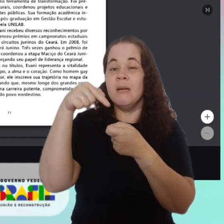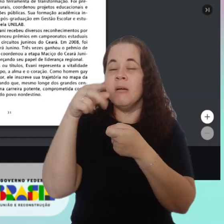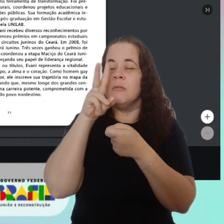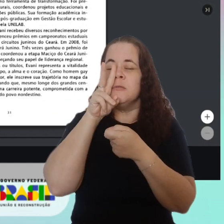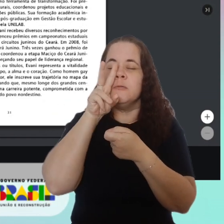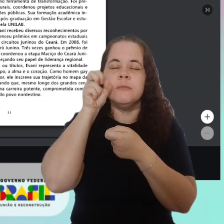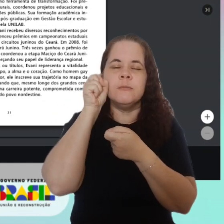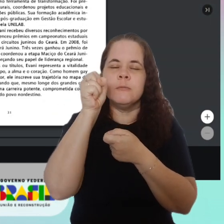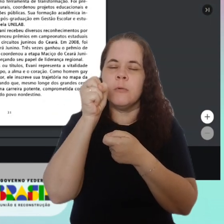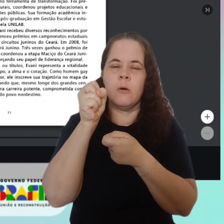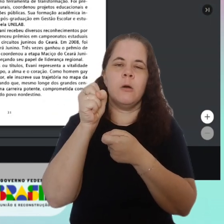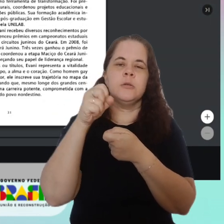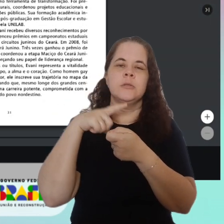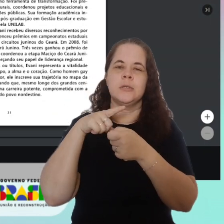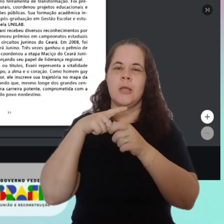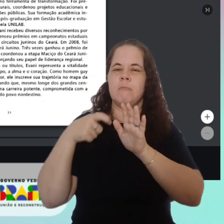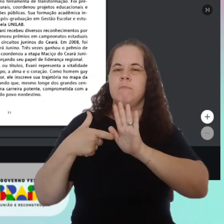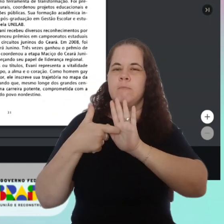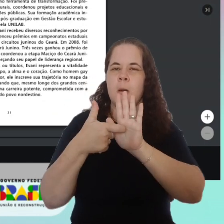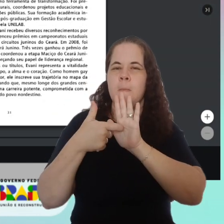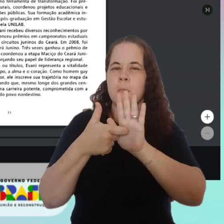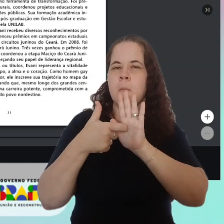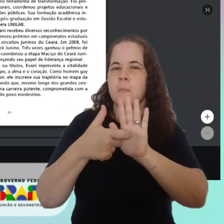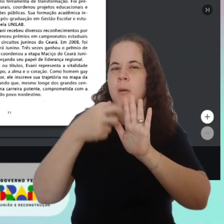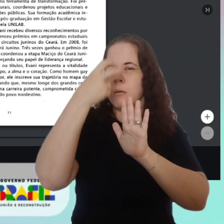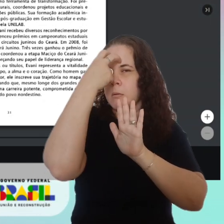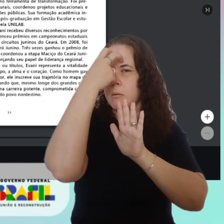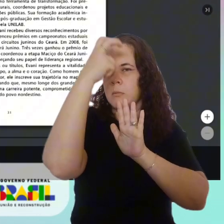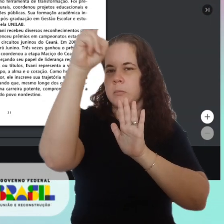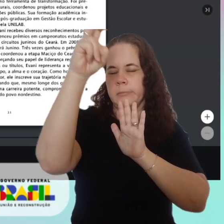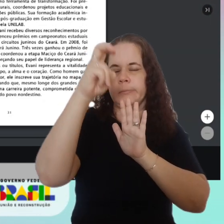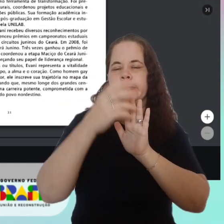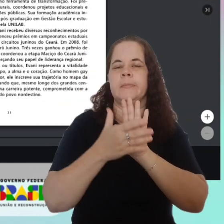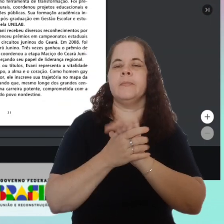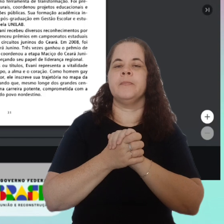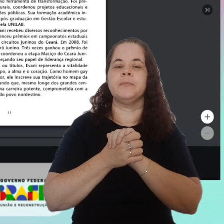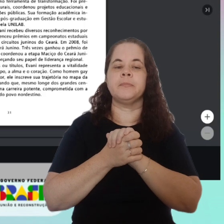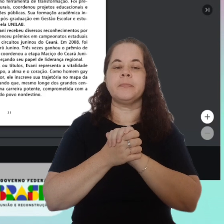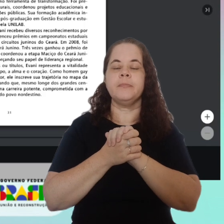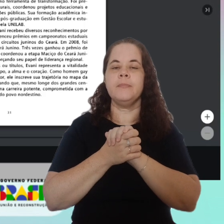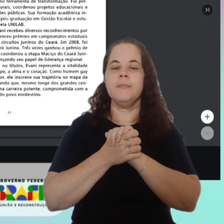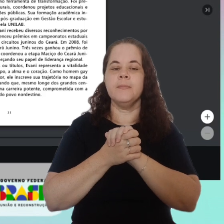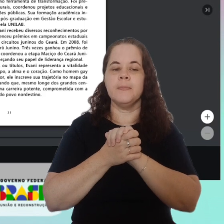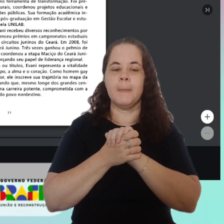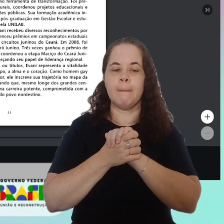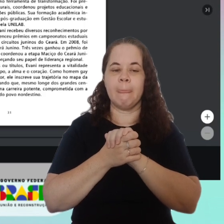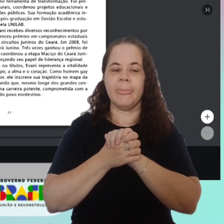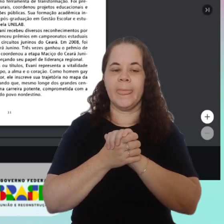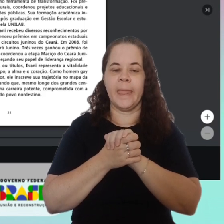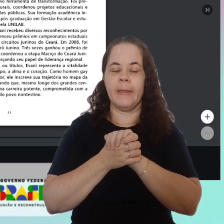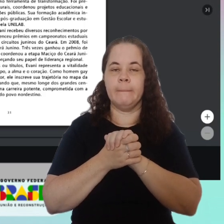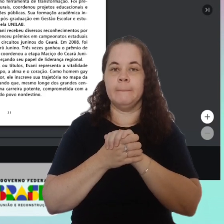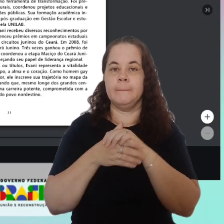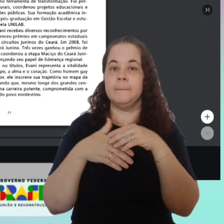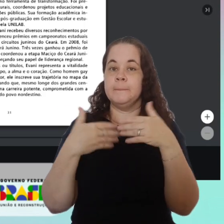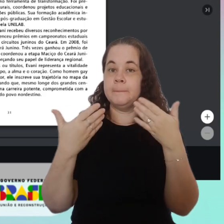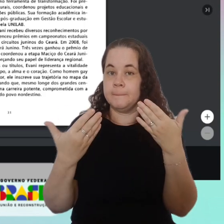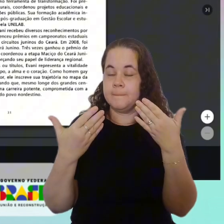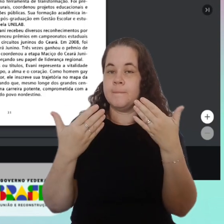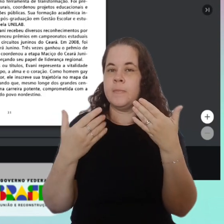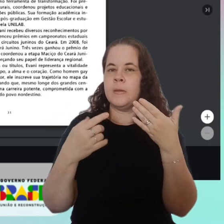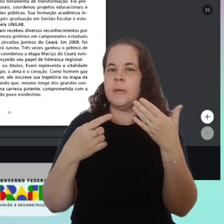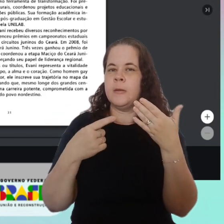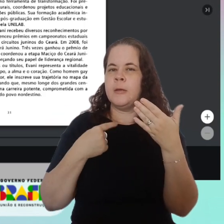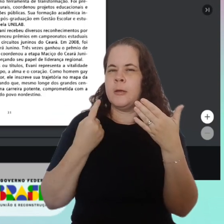forte das manifestações culturais que ele faz, né, é o festejo junino. Que diga-se de passagem que